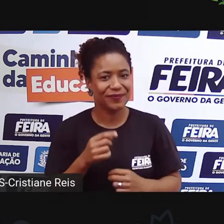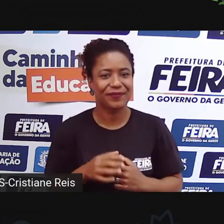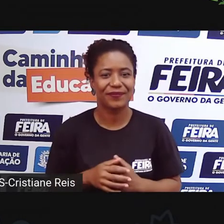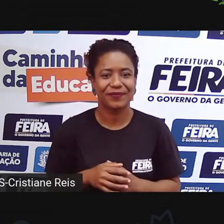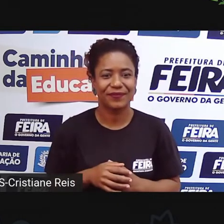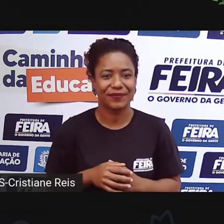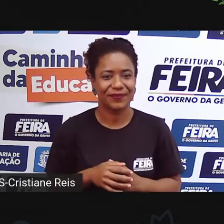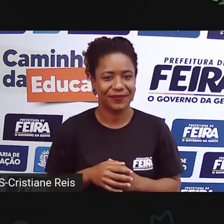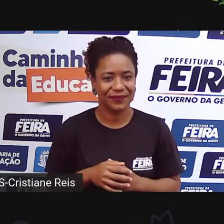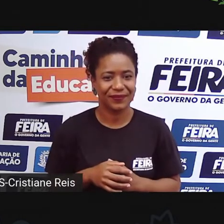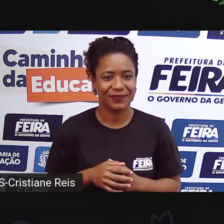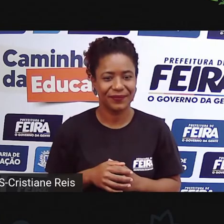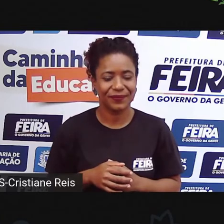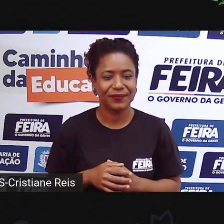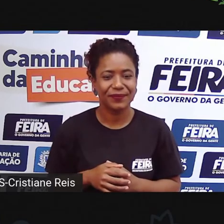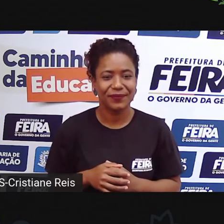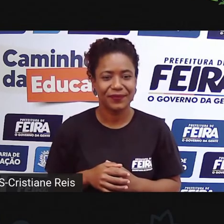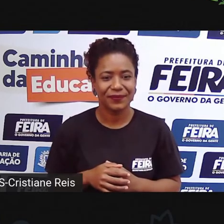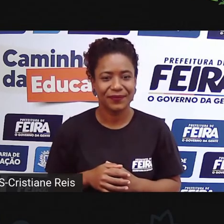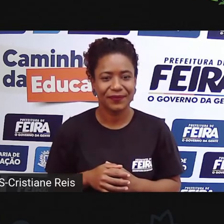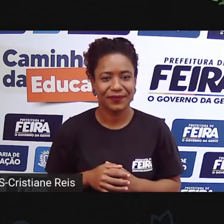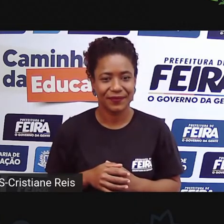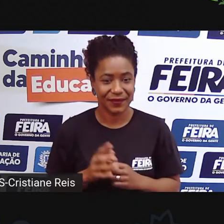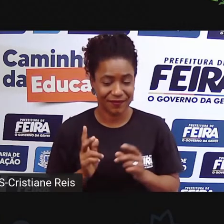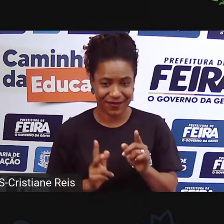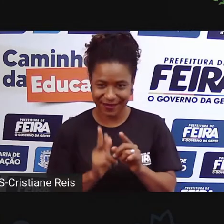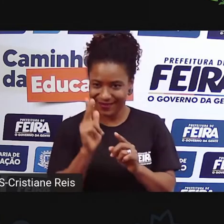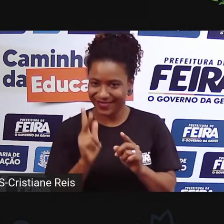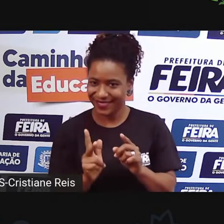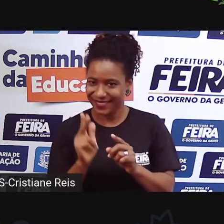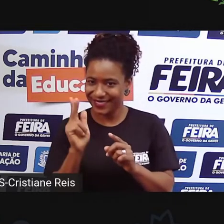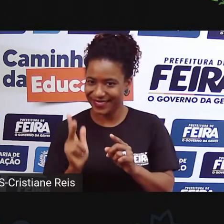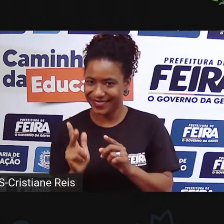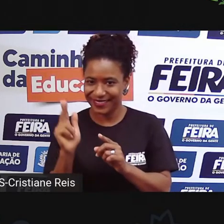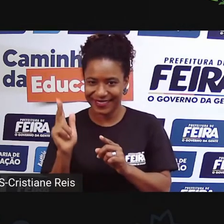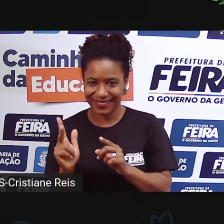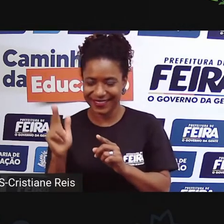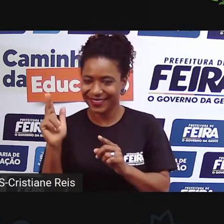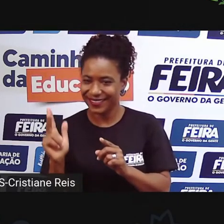tirinhas menores. Olha.